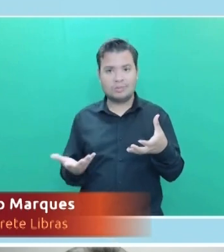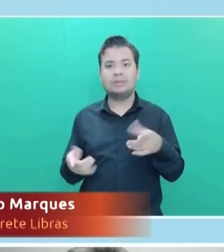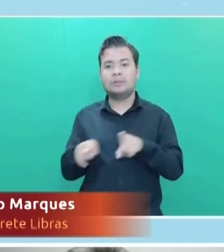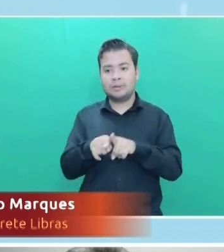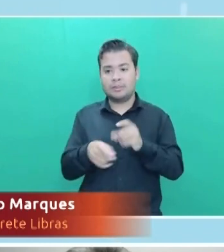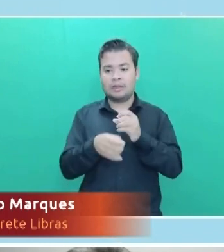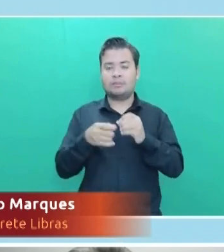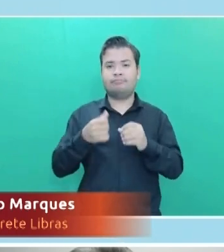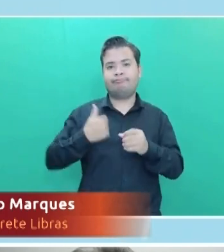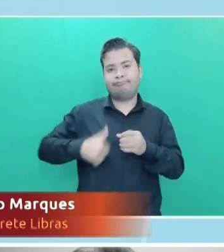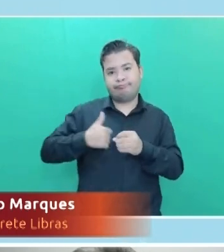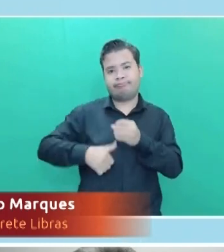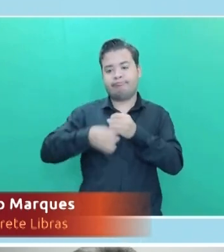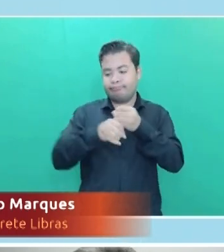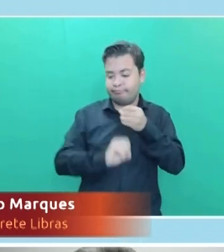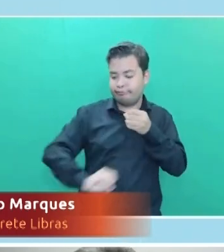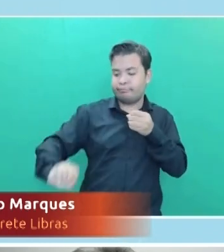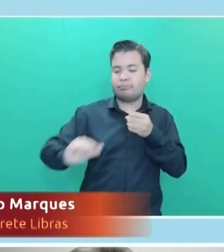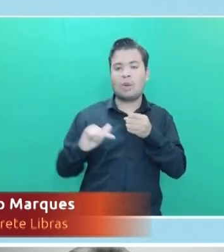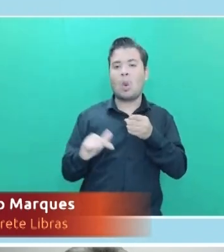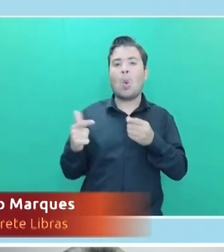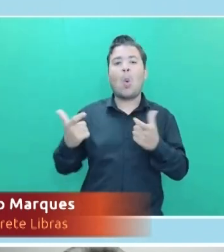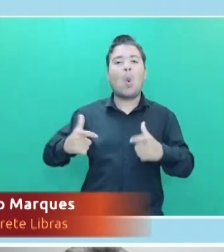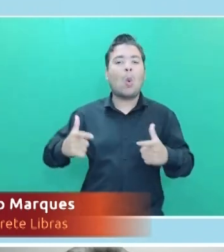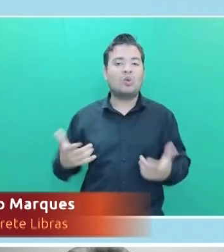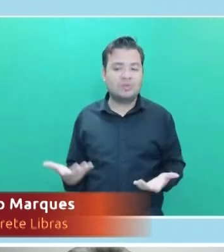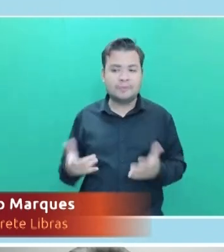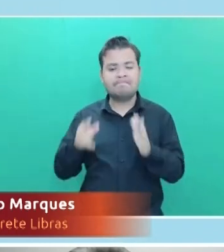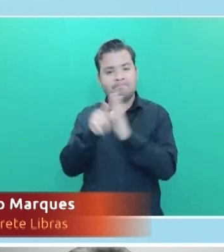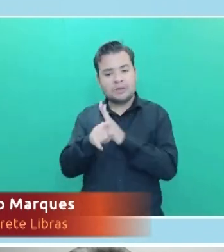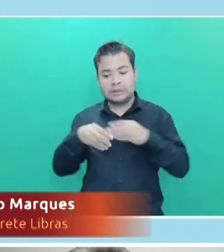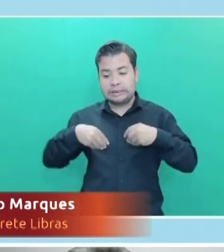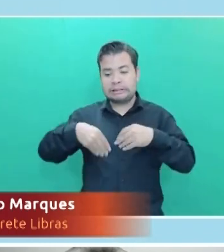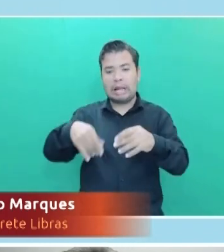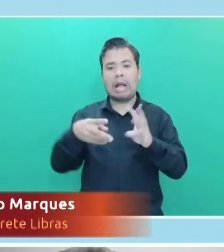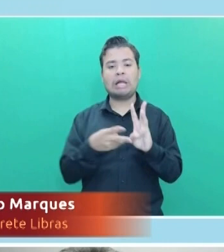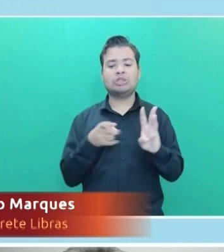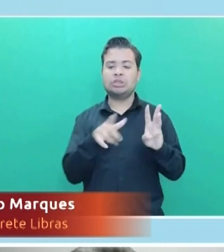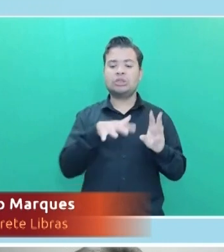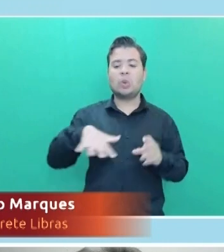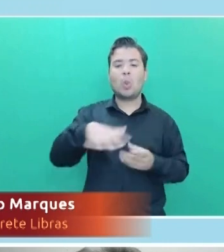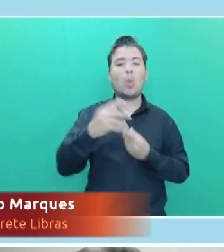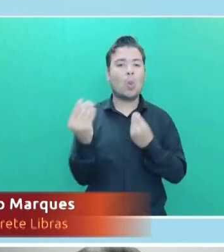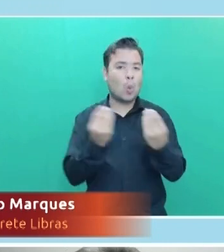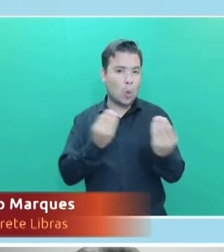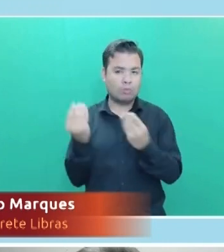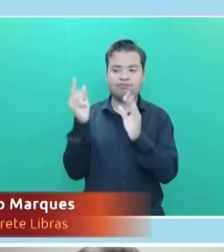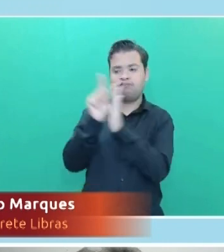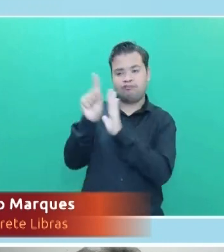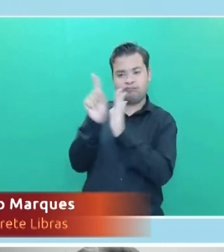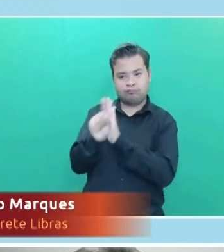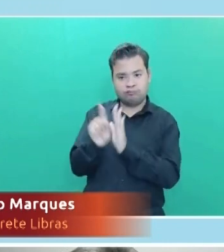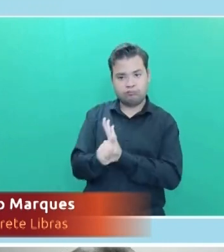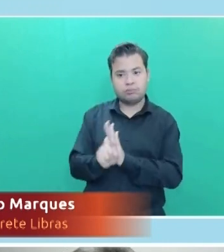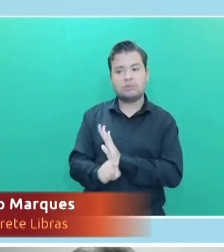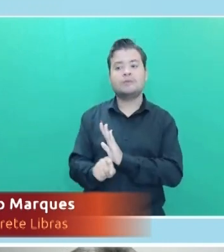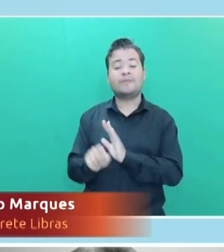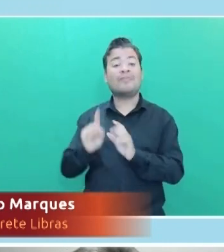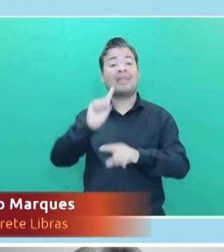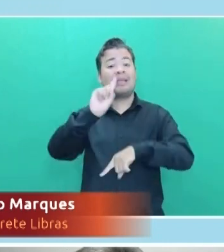enfim, é um questionário sobre a terra indígena. E depois ele aplica o questionário